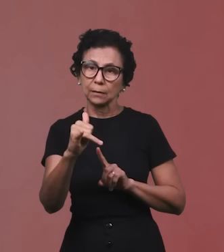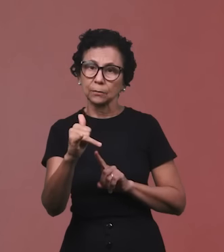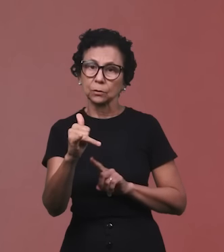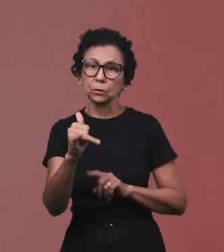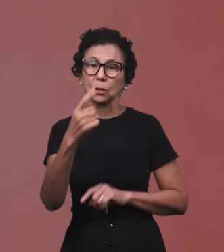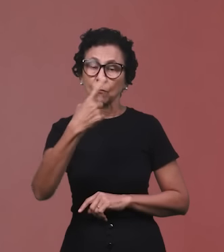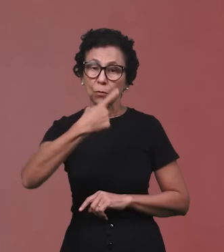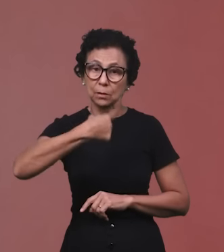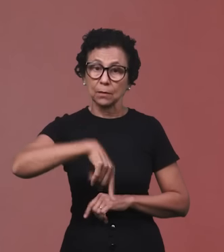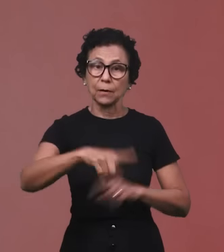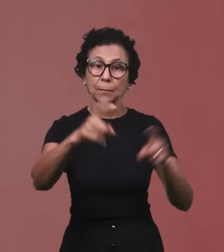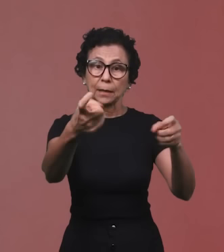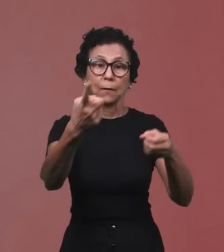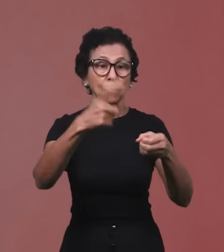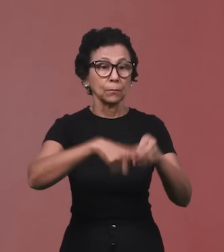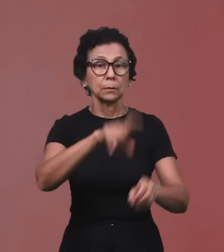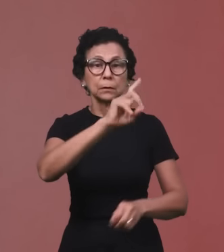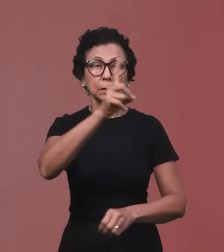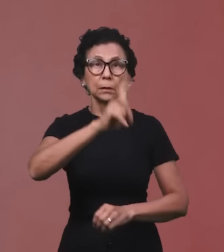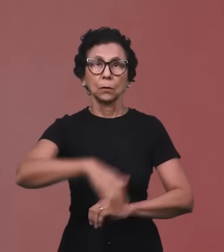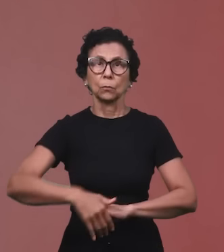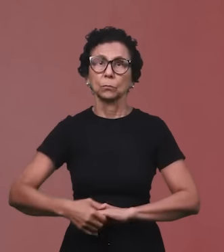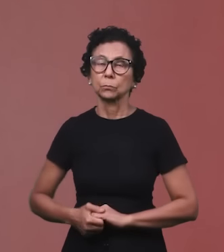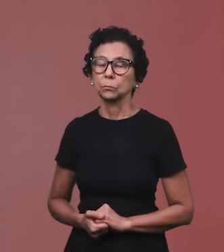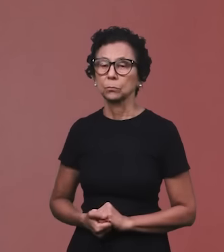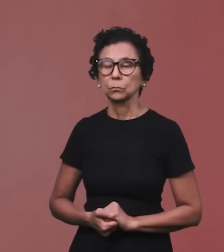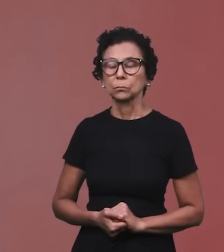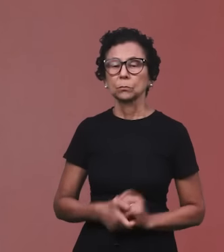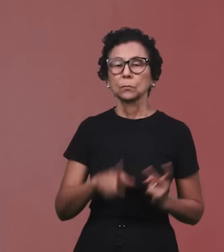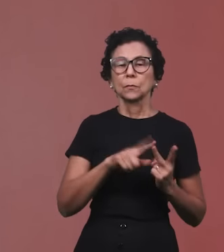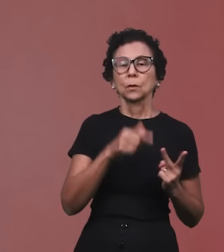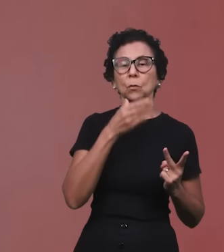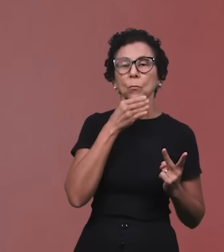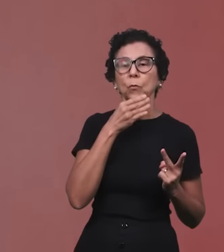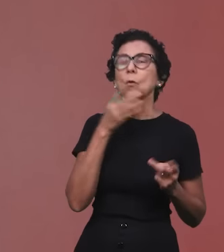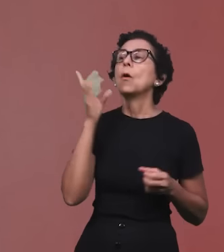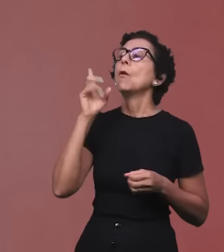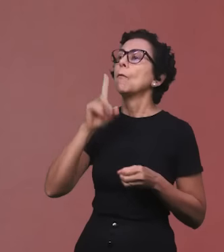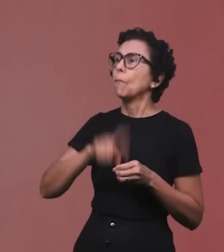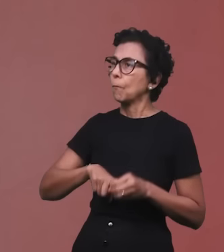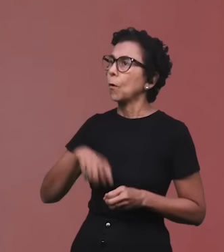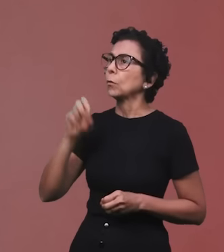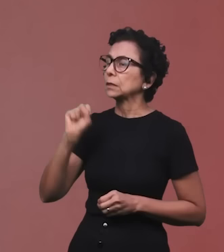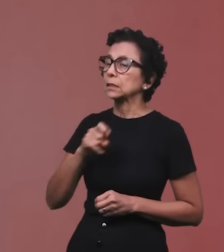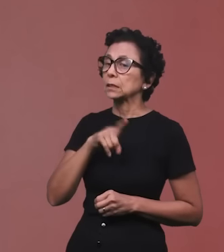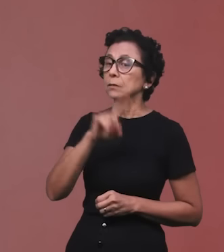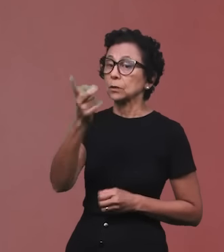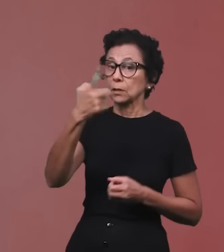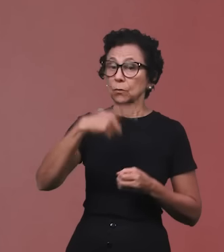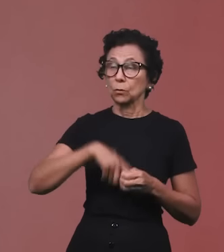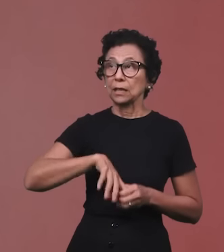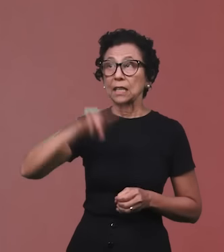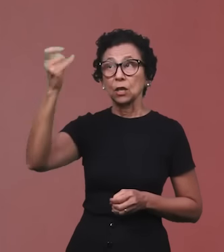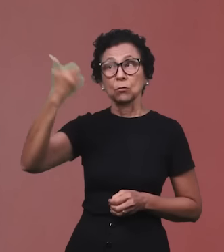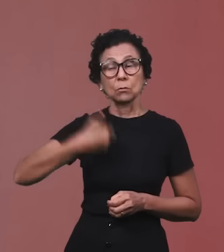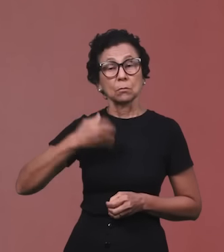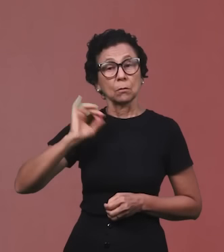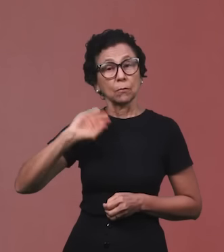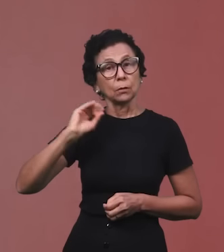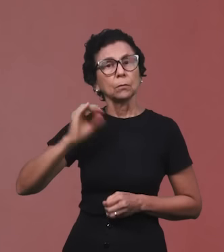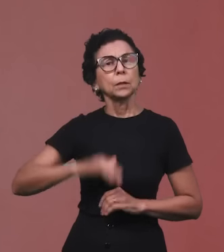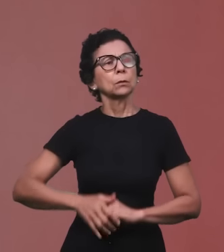vai voltar. Agora, eu vou voltar sim. Se você voltar, Deus não falou comigo. Quer dizer, olha só